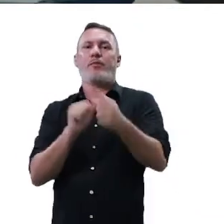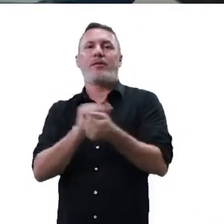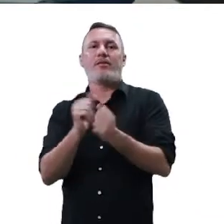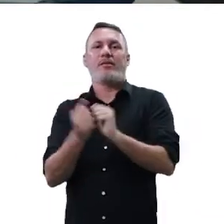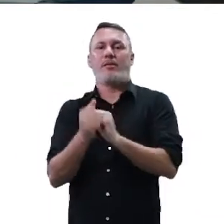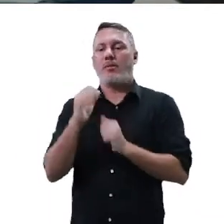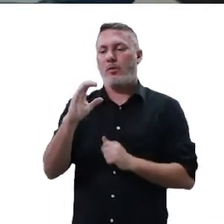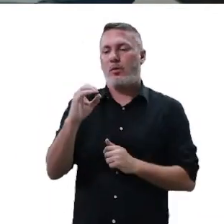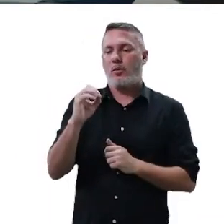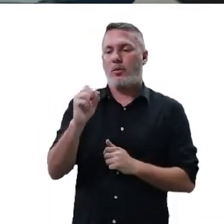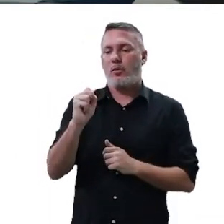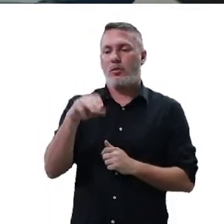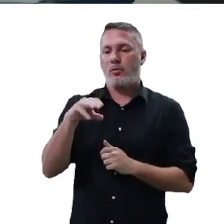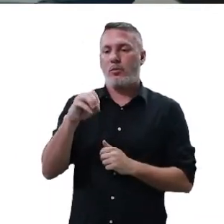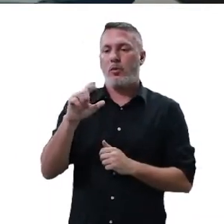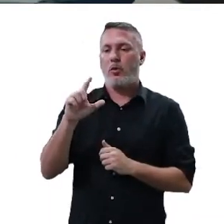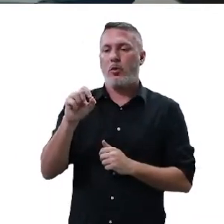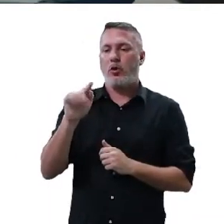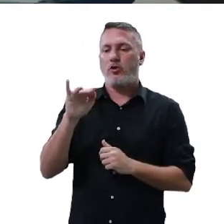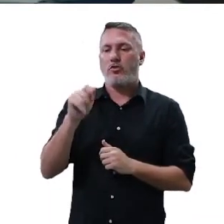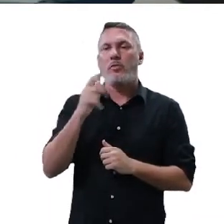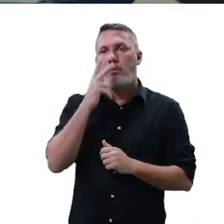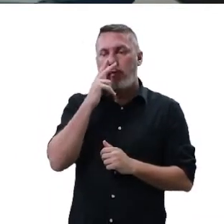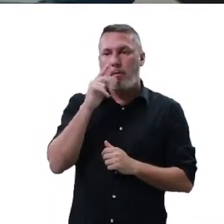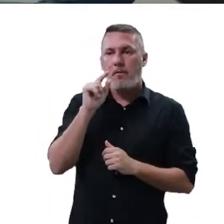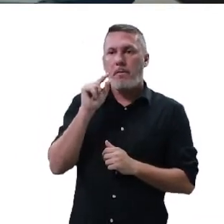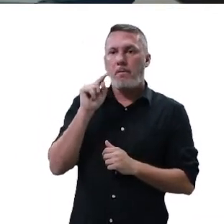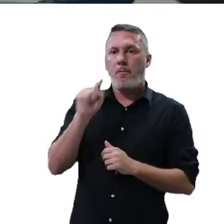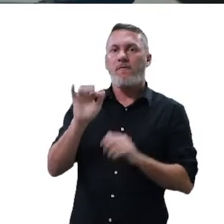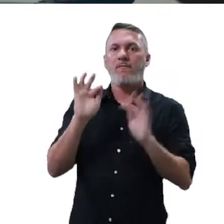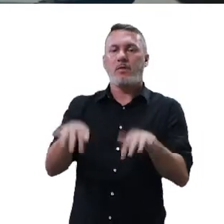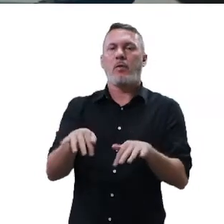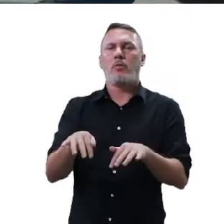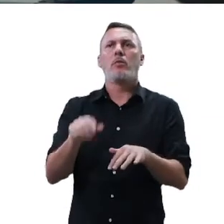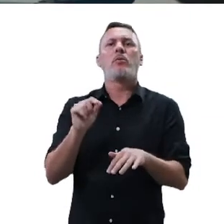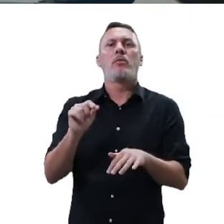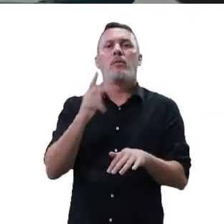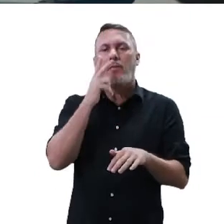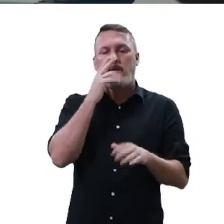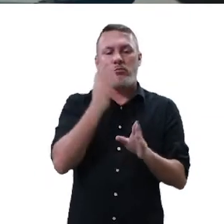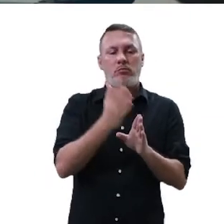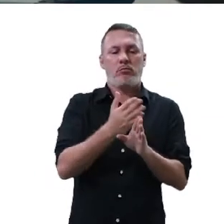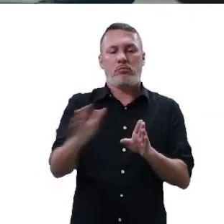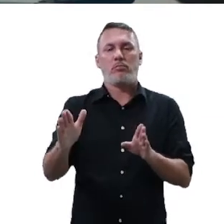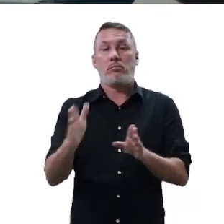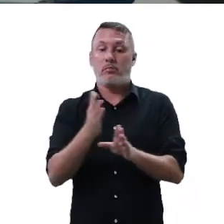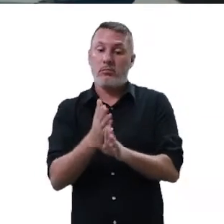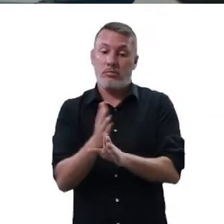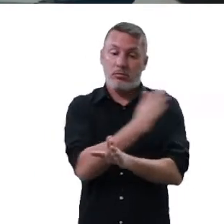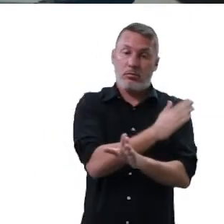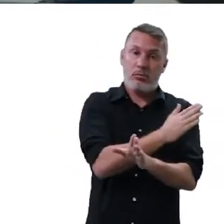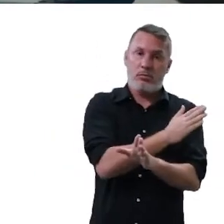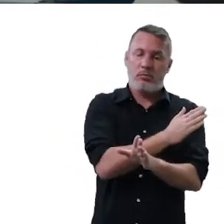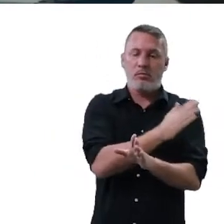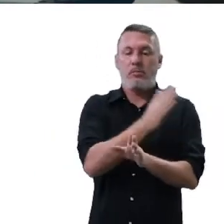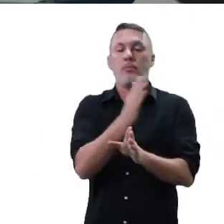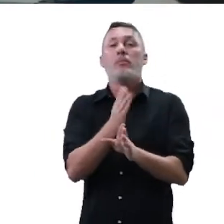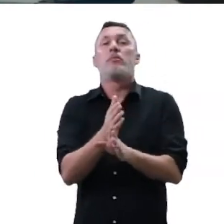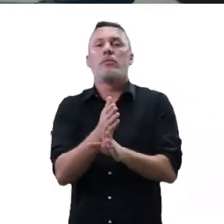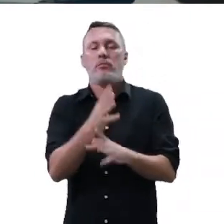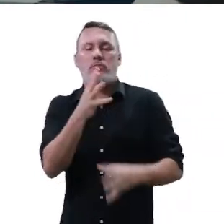na cosmologia, ela chegou num ponto final, que foi exatamente quando outras